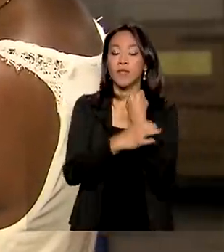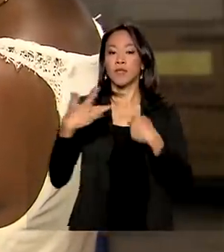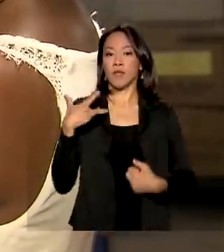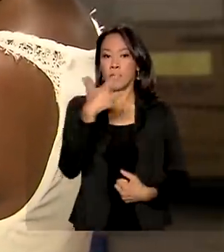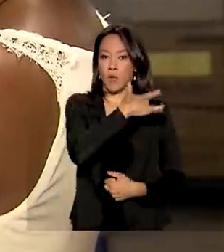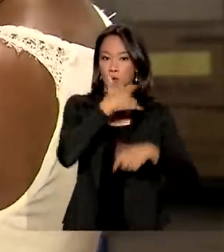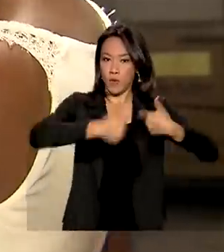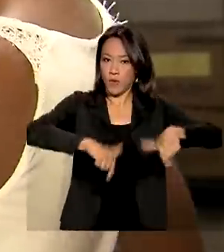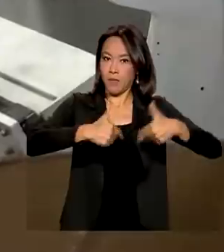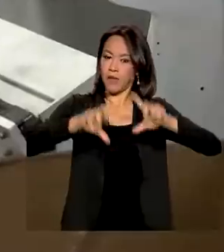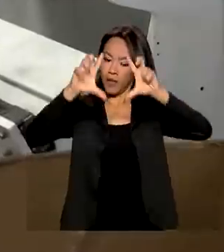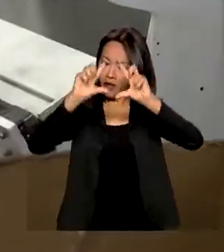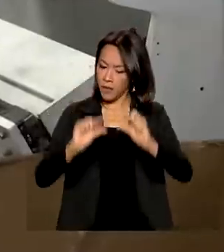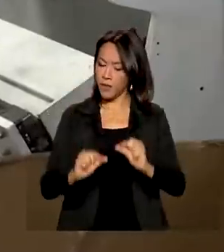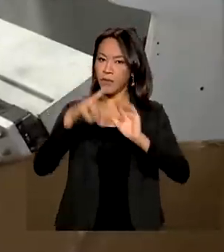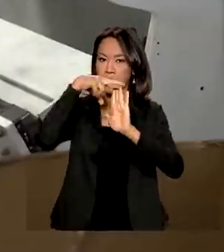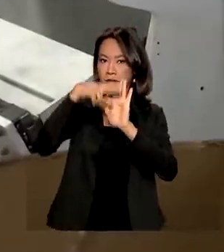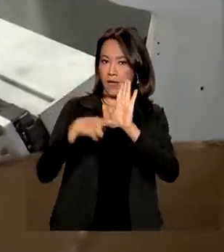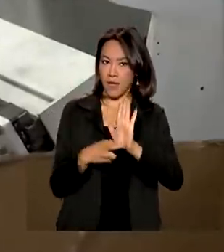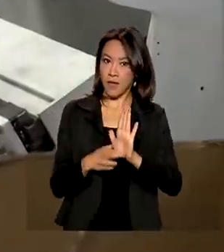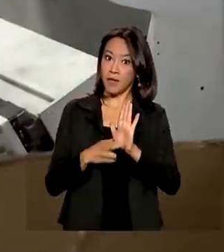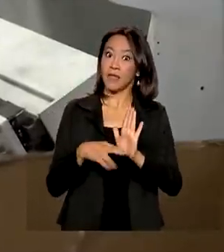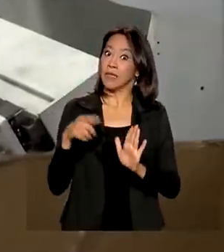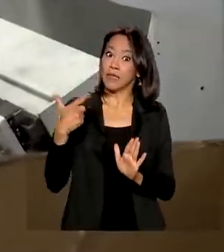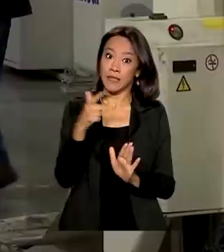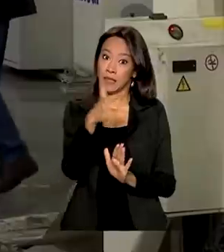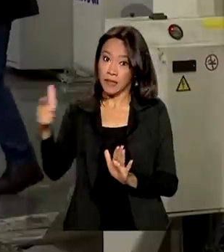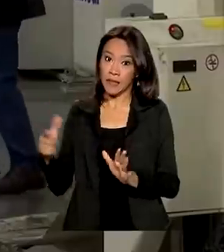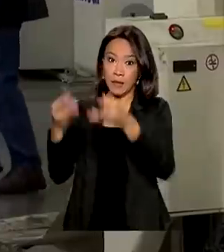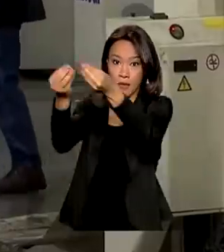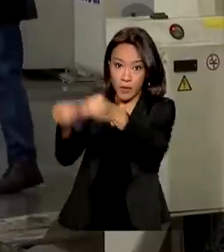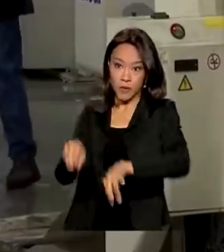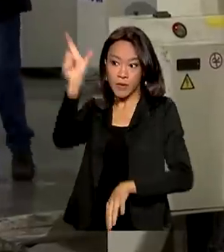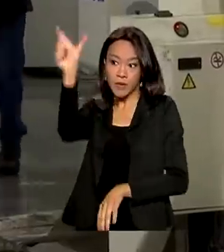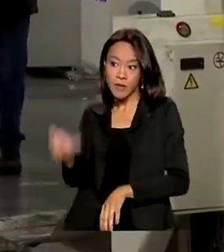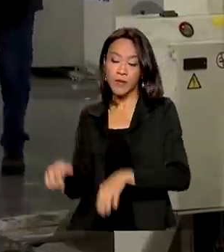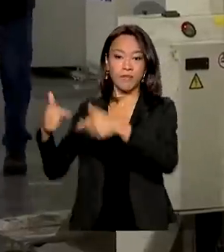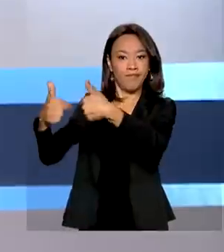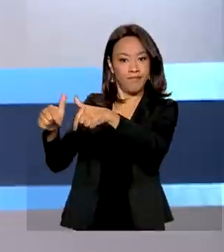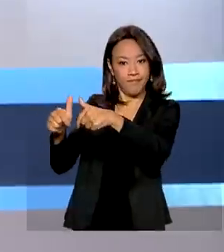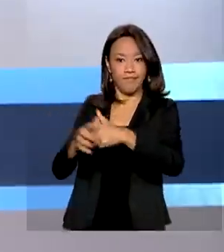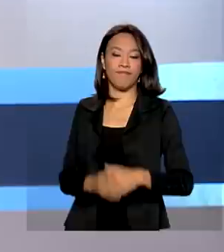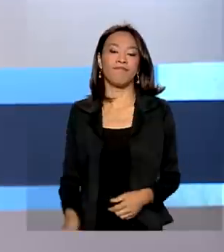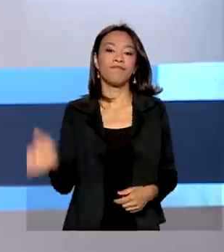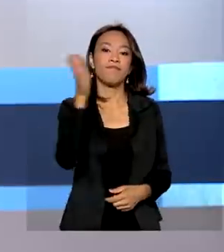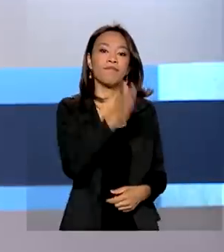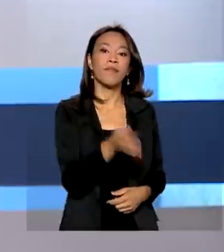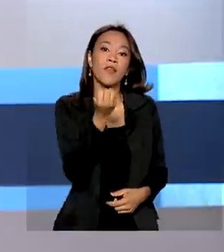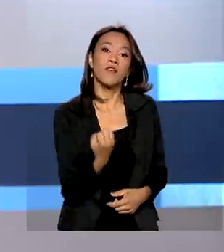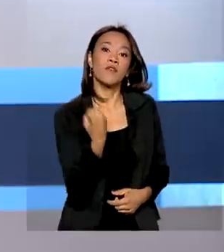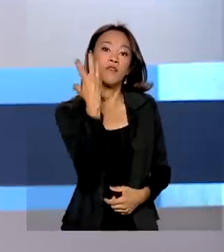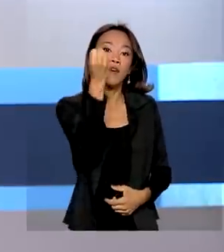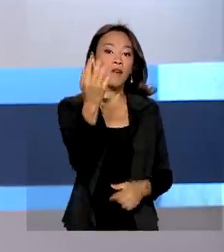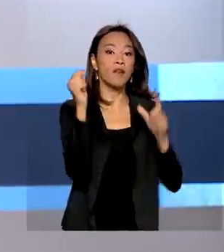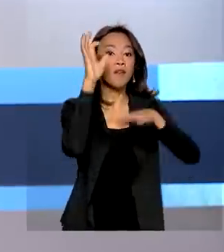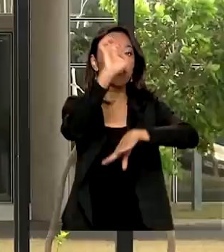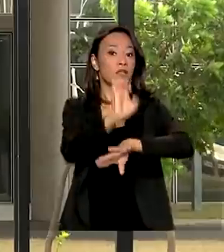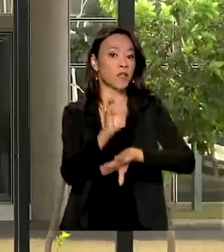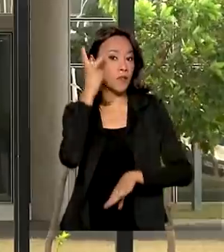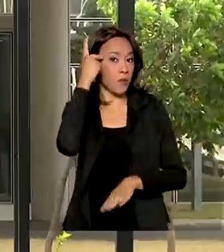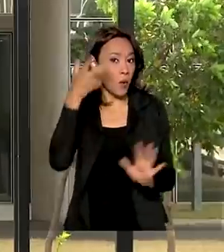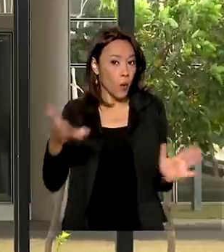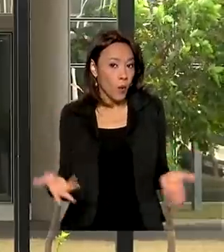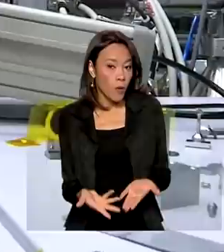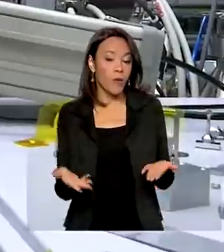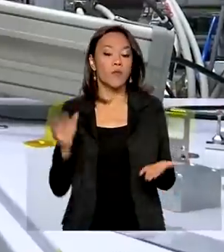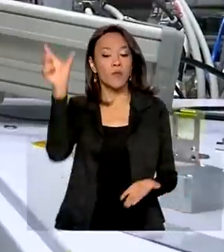trabalho que simplificam as regras sem comprometer a proteção do Trabalhador em viagem ao estado de São Paulo hoje